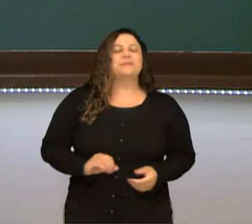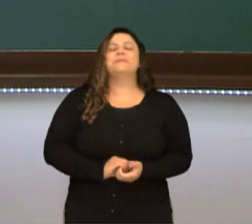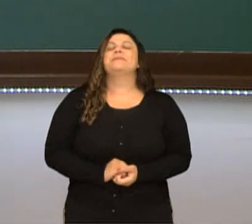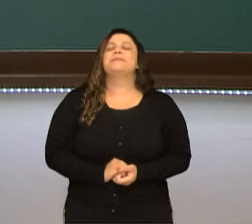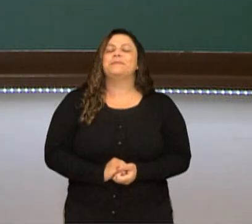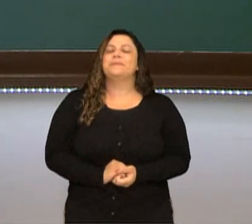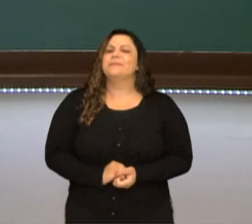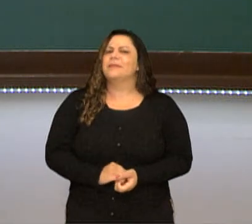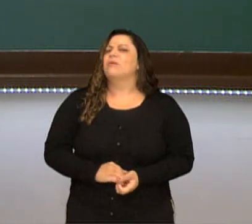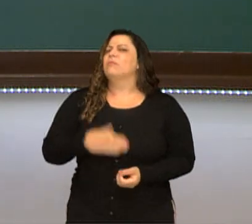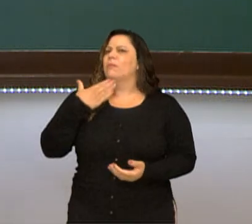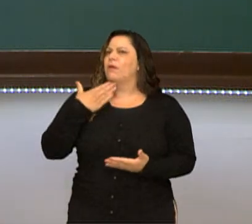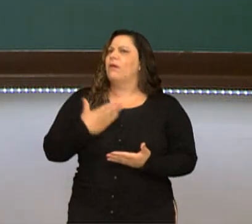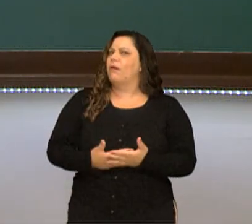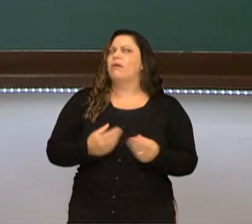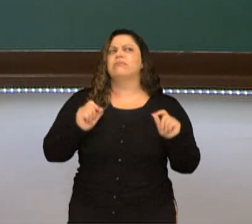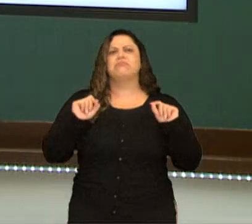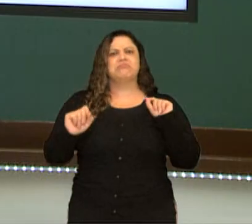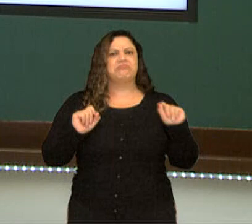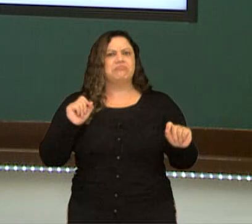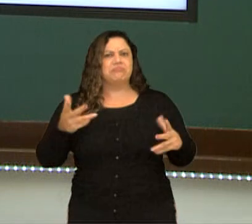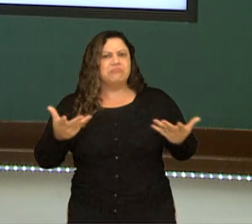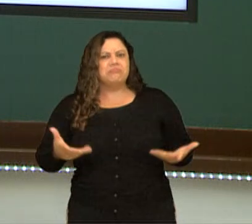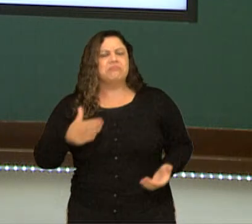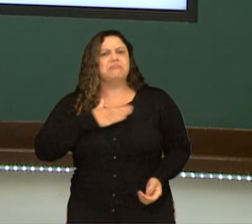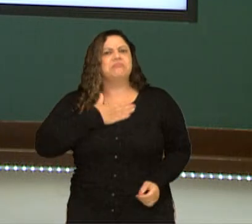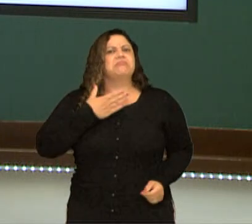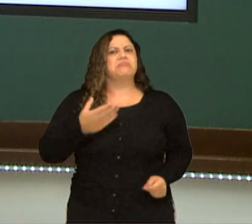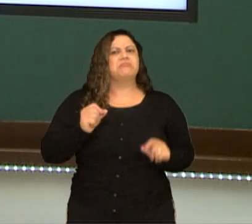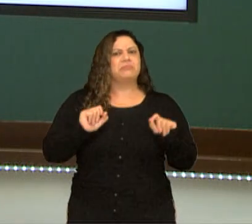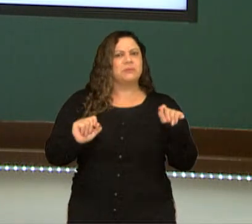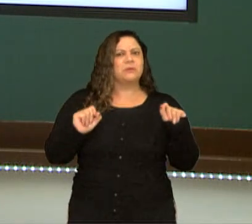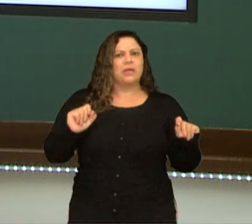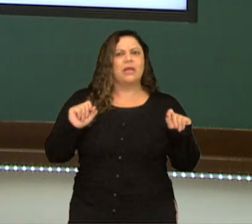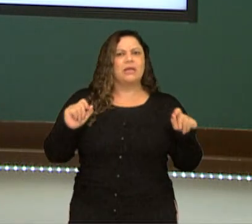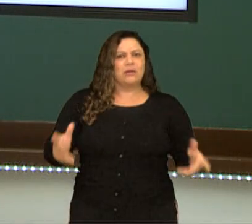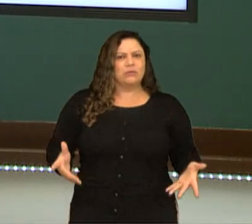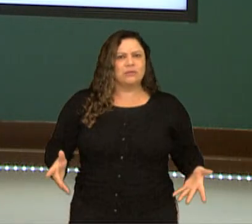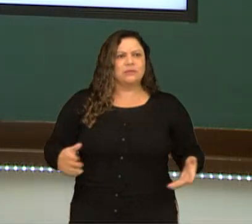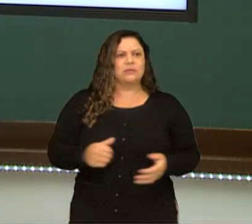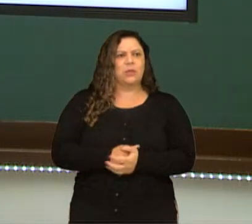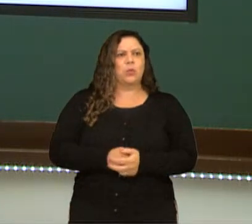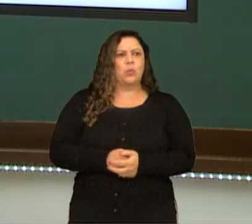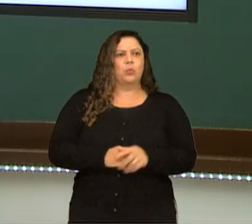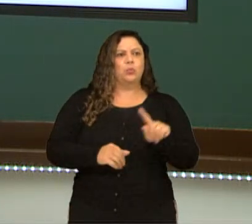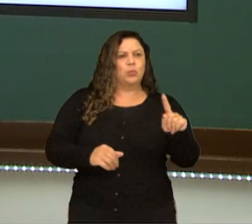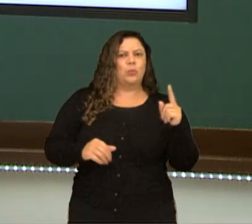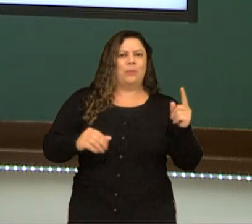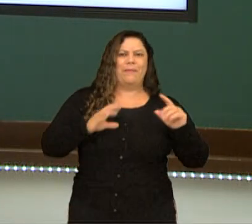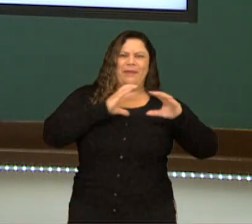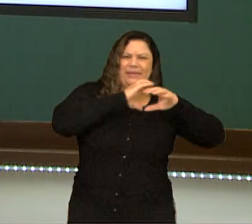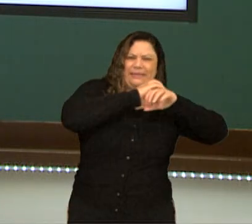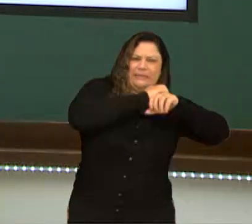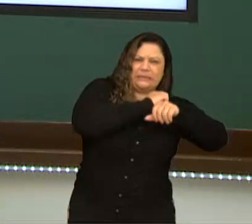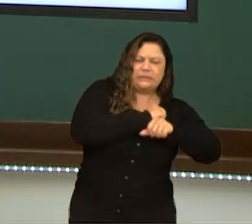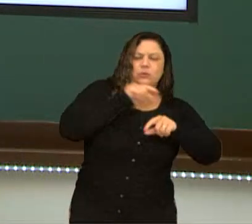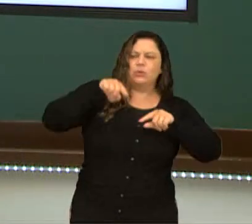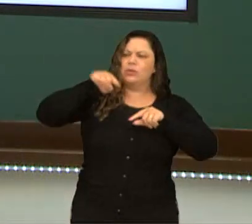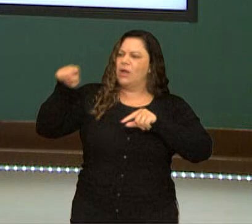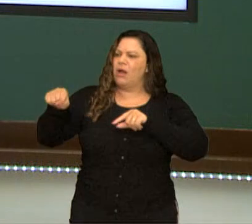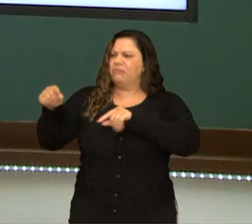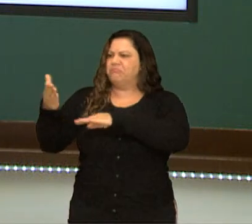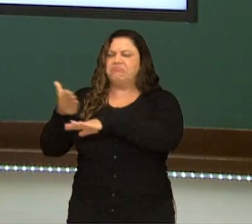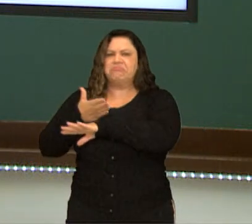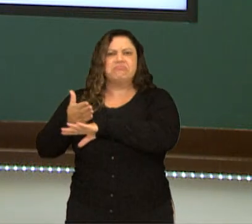olha, realmente fiquei assustado com o que aconteceu. Uma delas ficou bem escurecida, a outra está bem